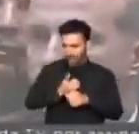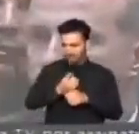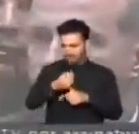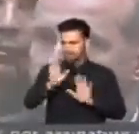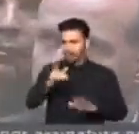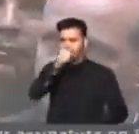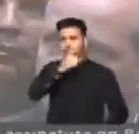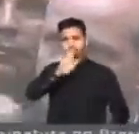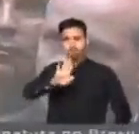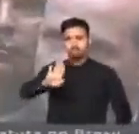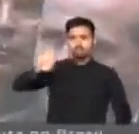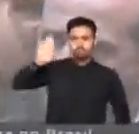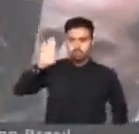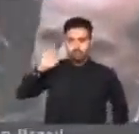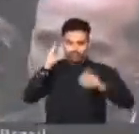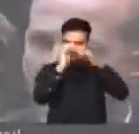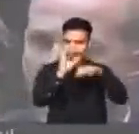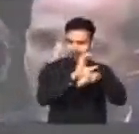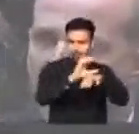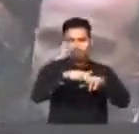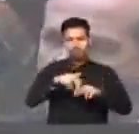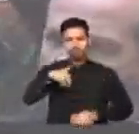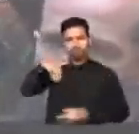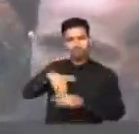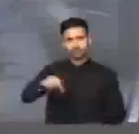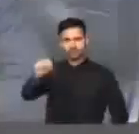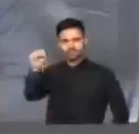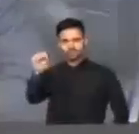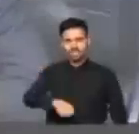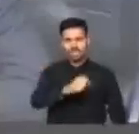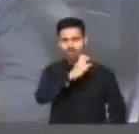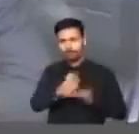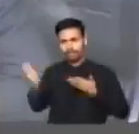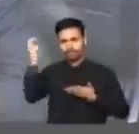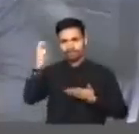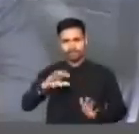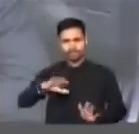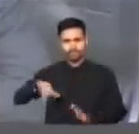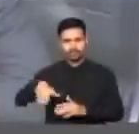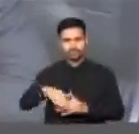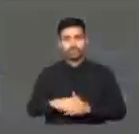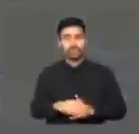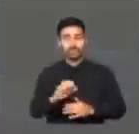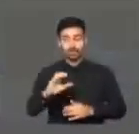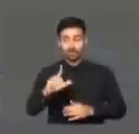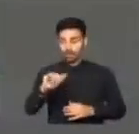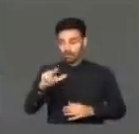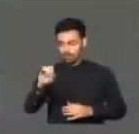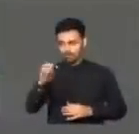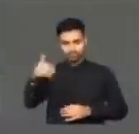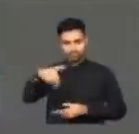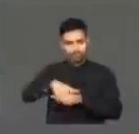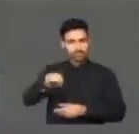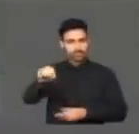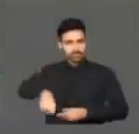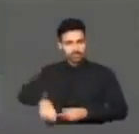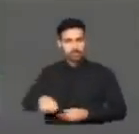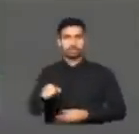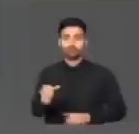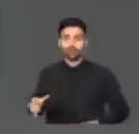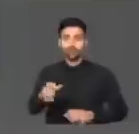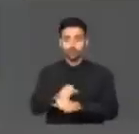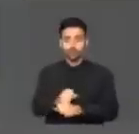cumprir, voto sim pelo impeachment! Cláudio Cajado, desde a Bahia, votou sim e